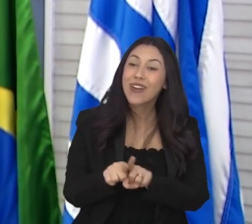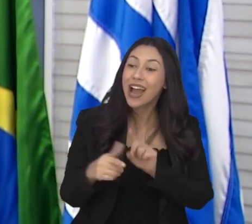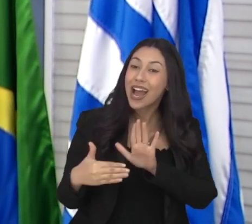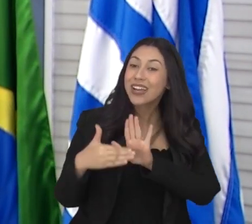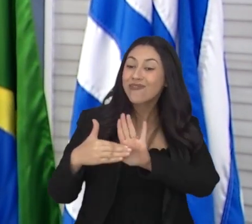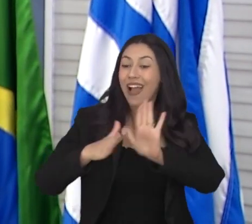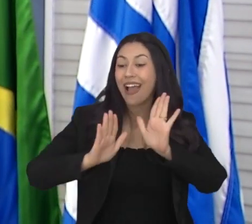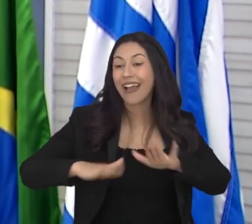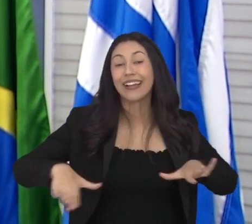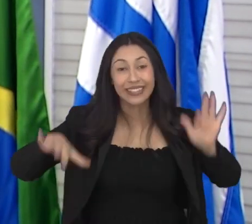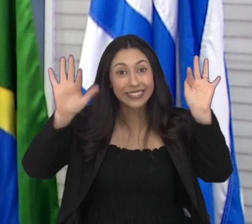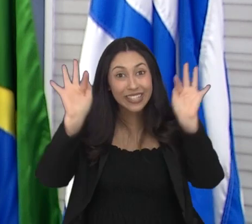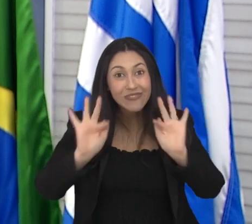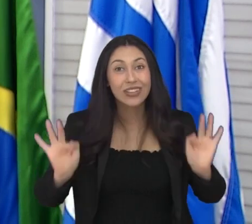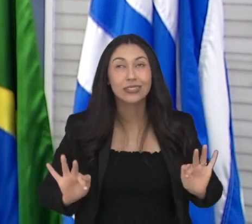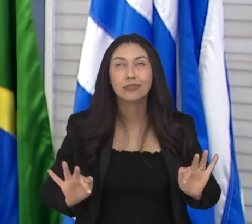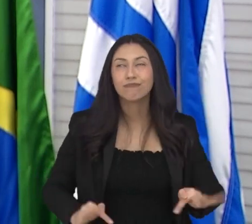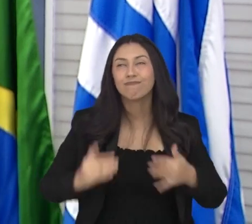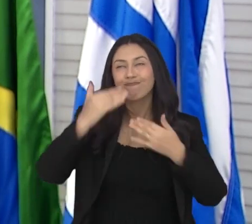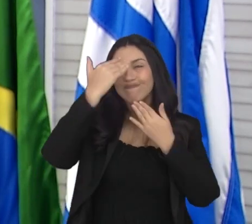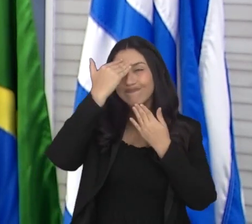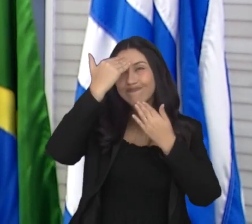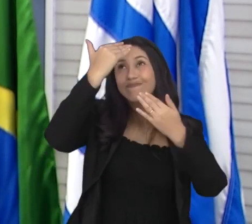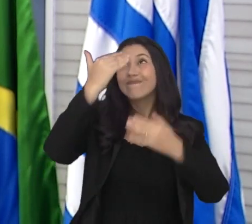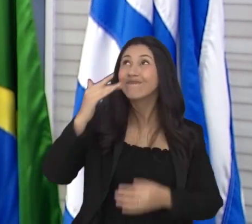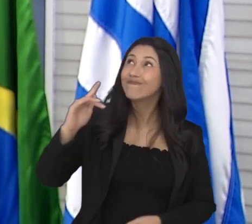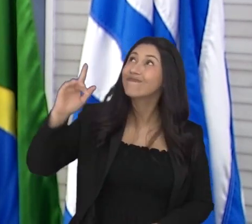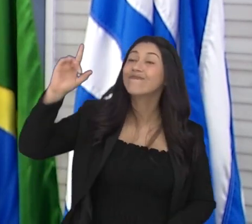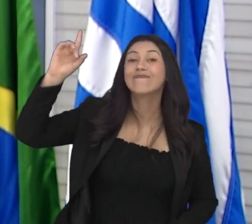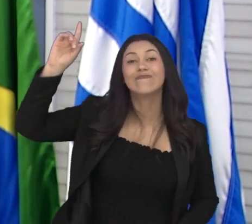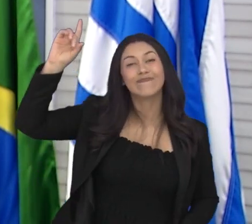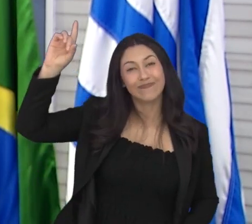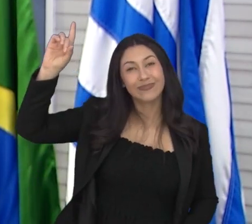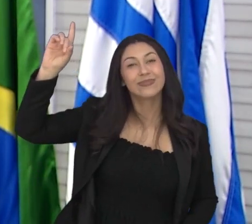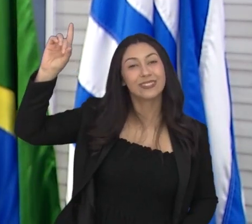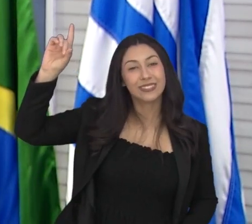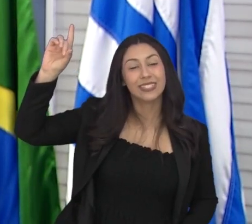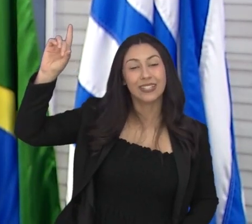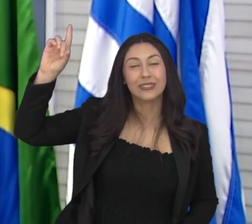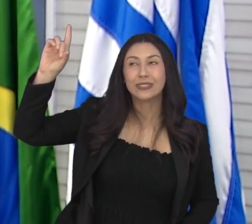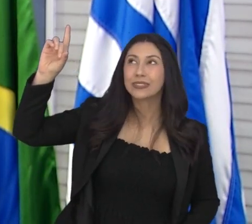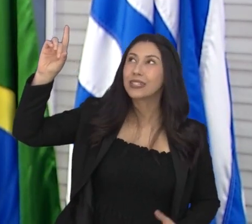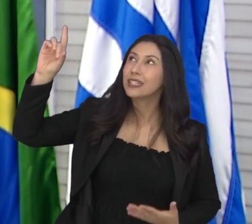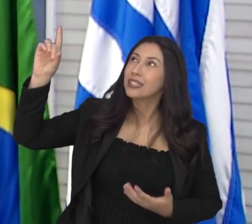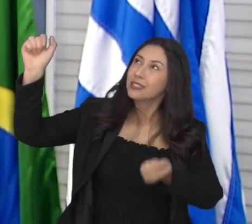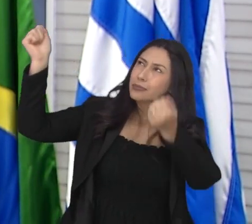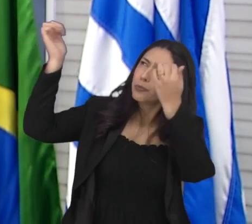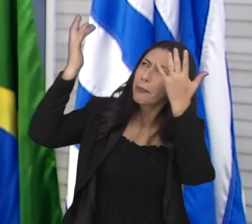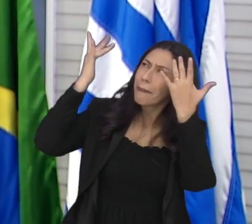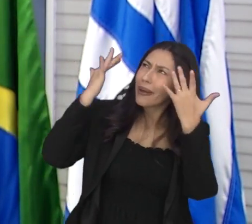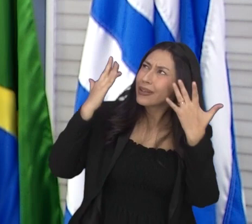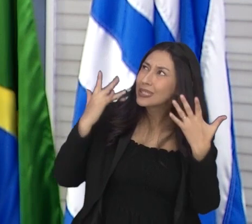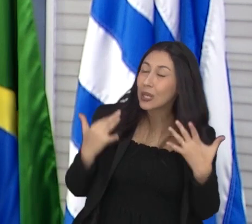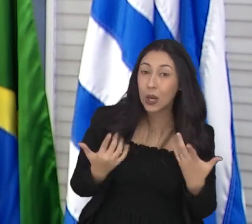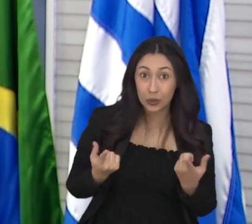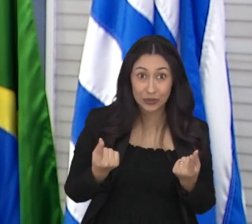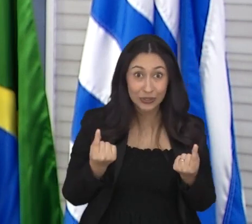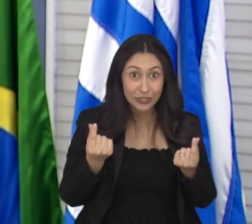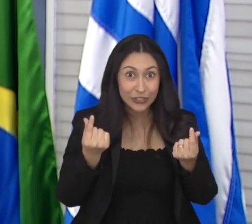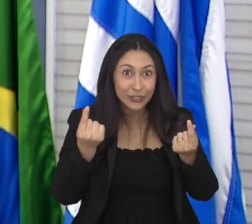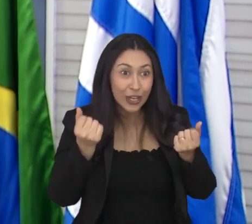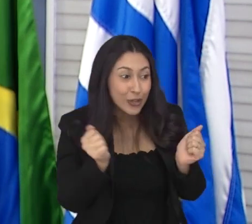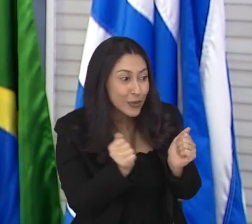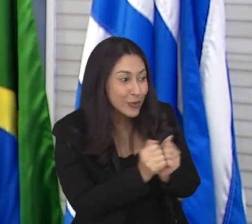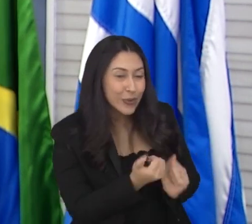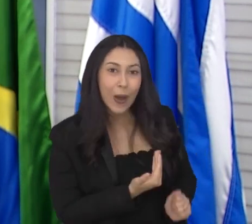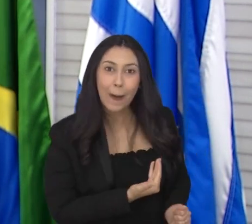deixar muitas crianças felizes. E graças a Deus, Deus nos deu um pouco de condições, e